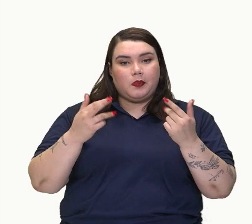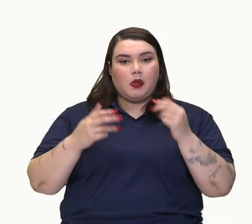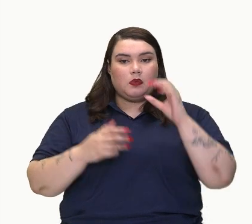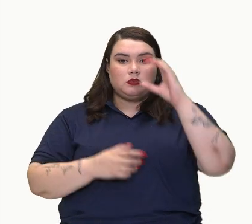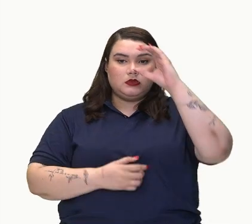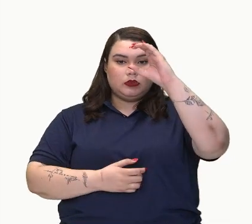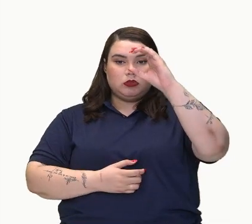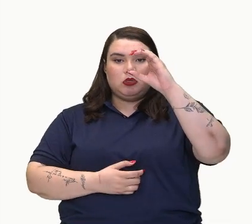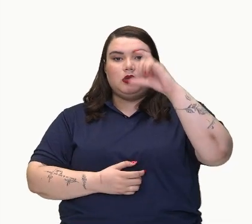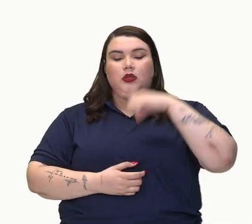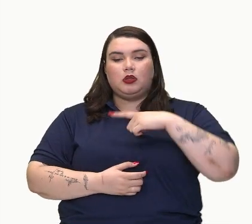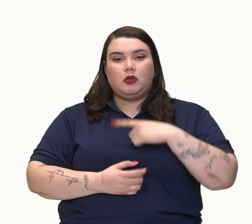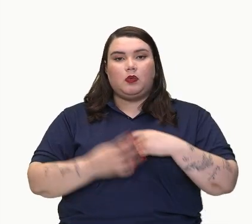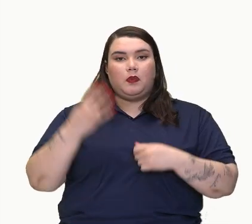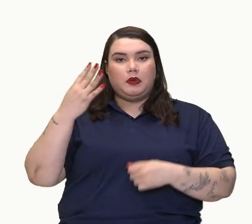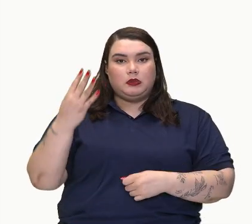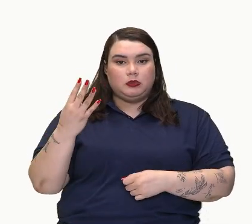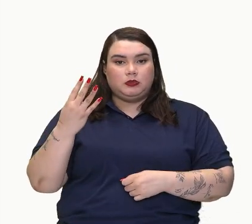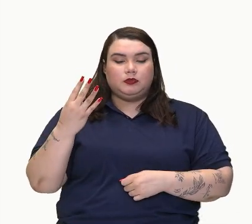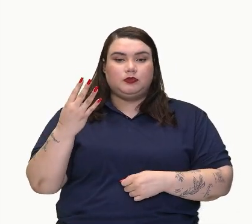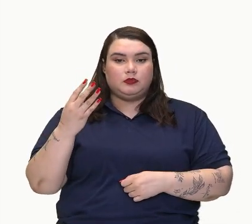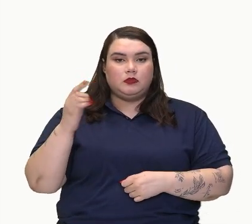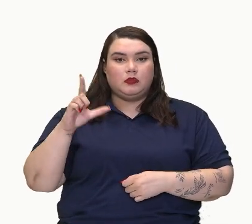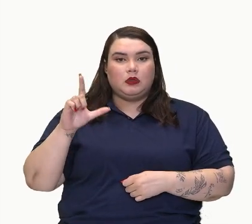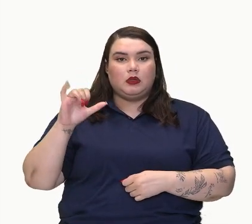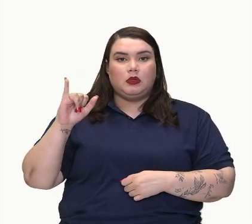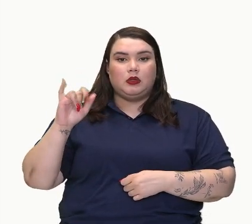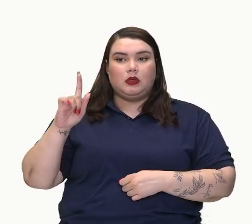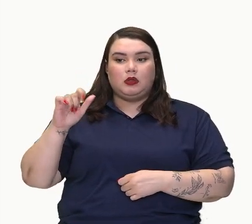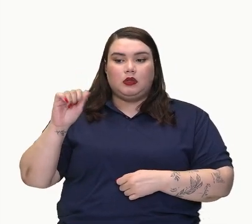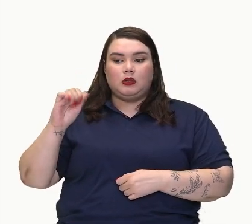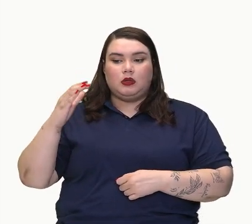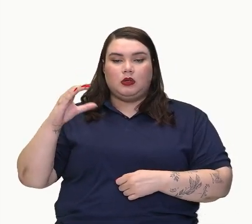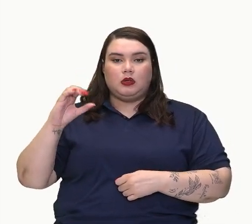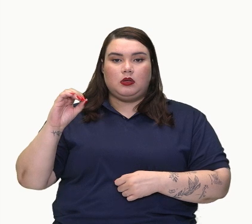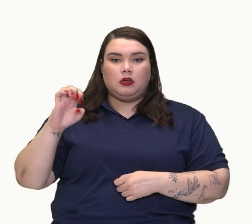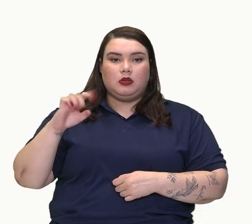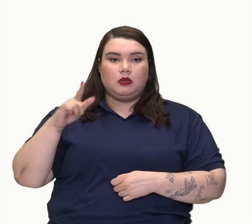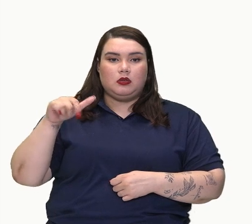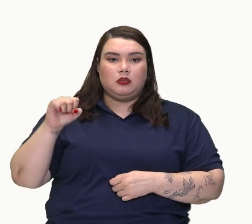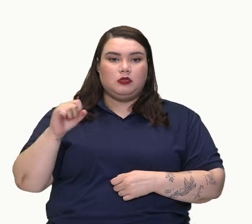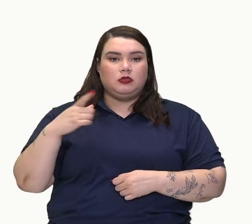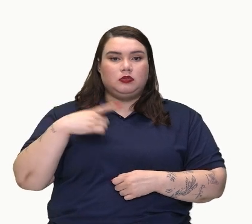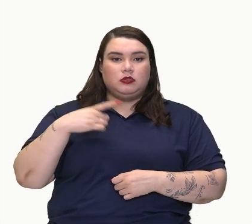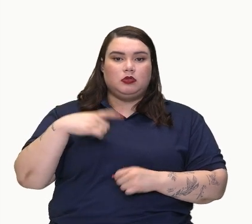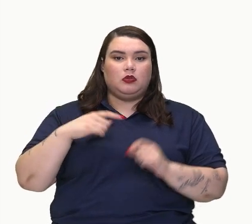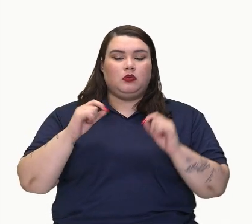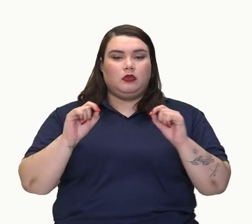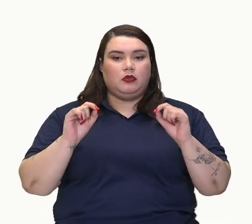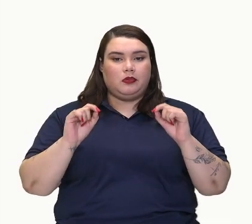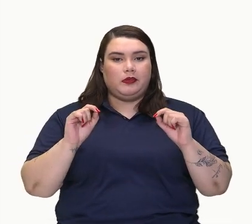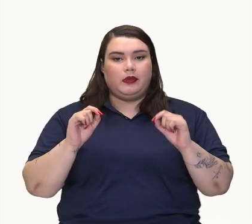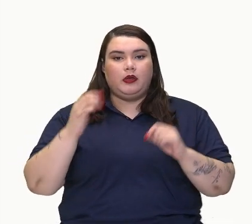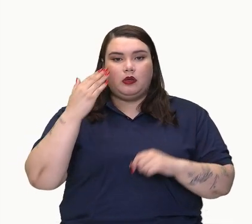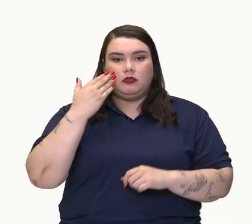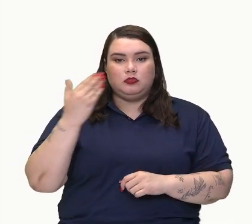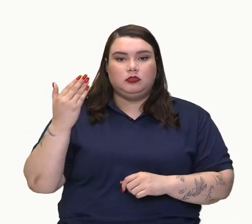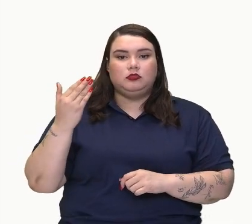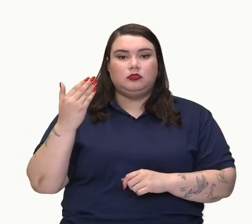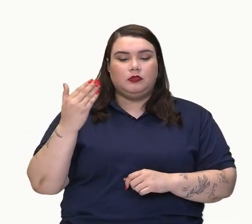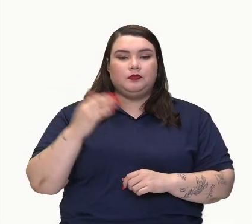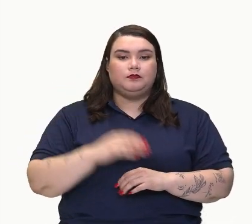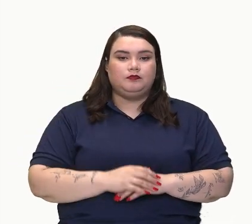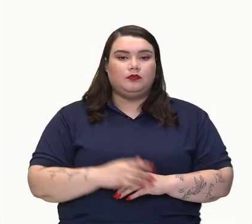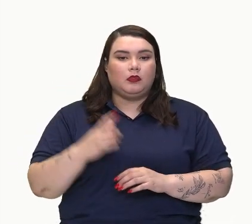fazendo 4 ligações, tá? Então, se você contar, vai dar o C7H8O, tá?